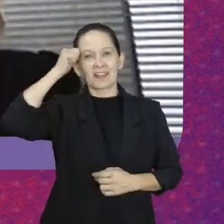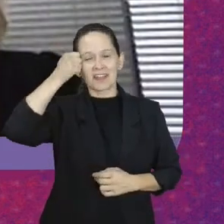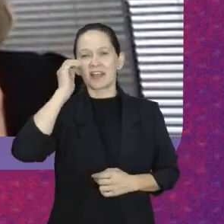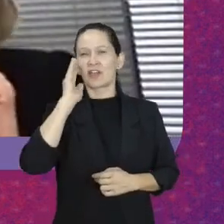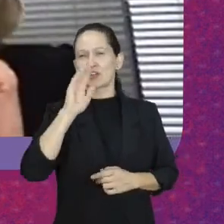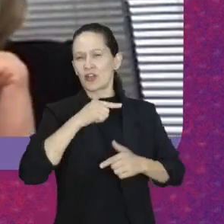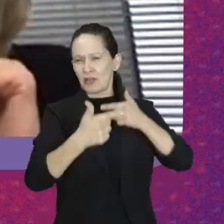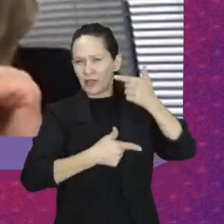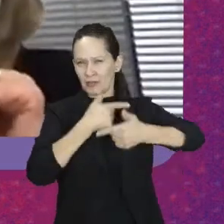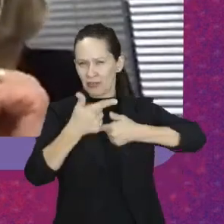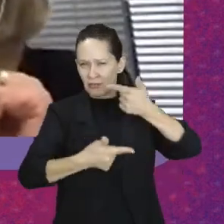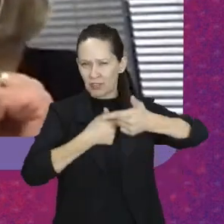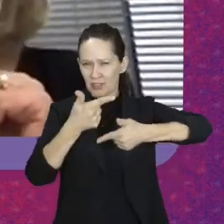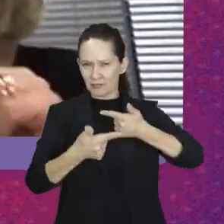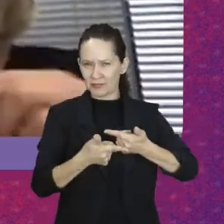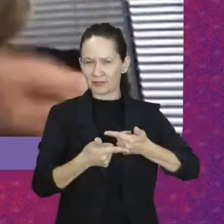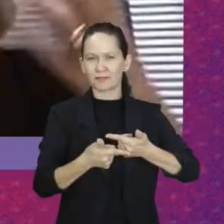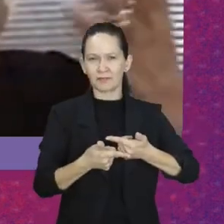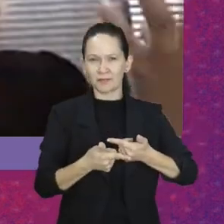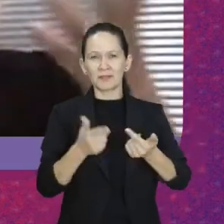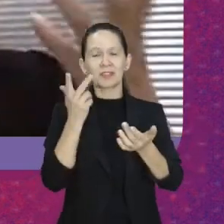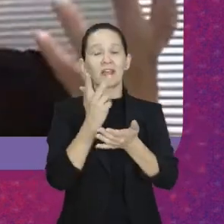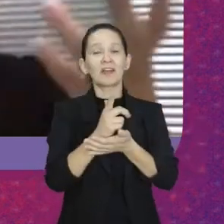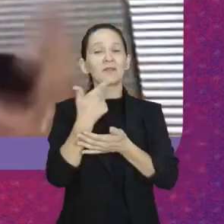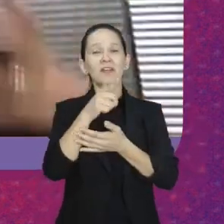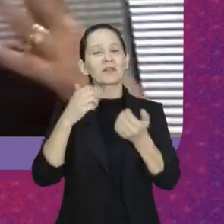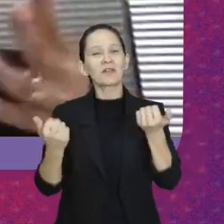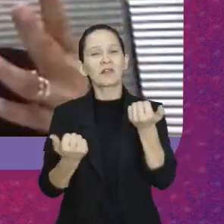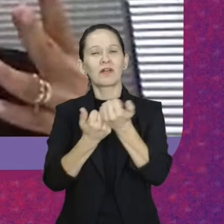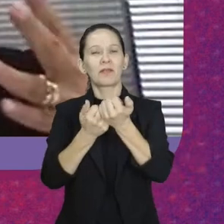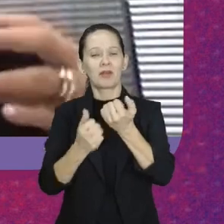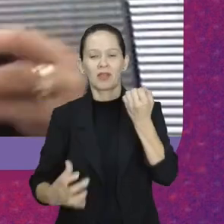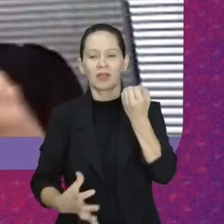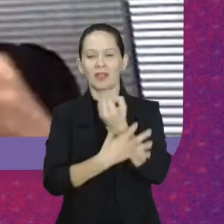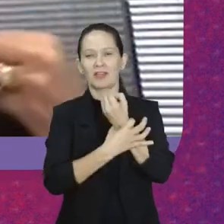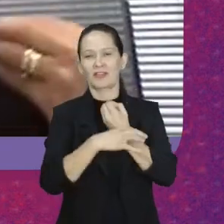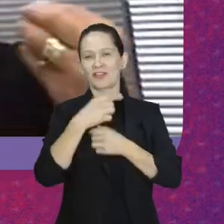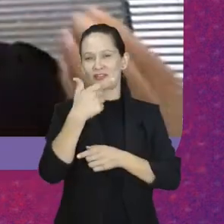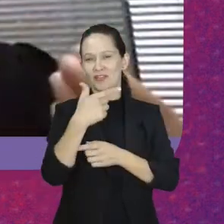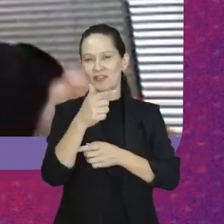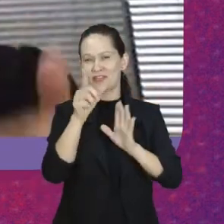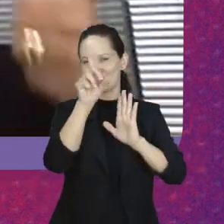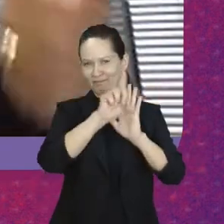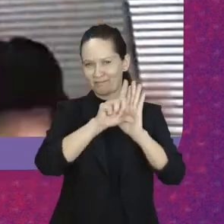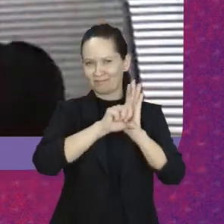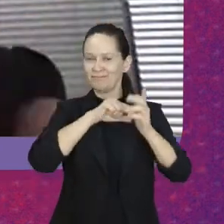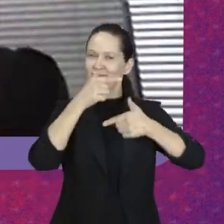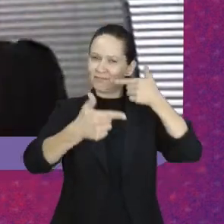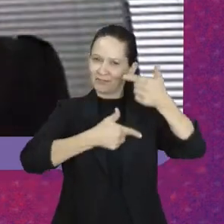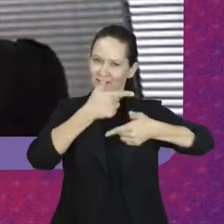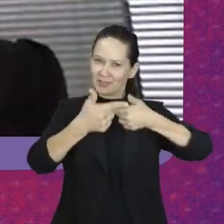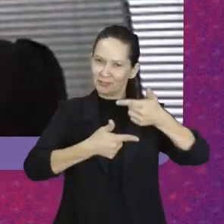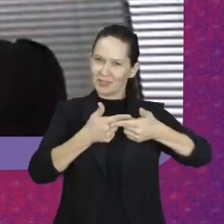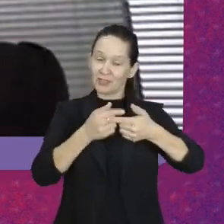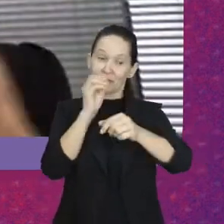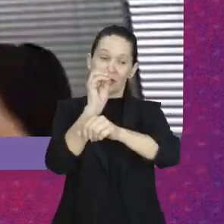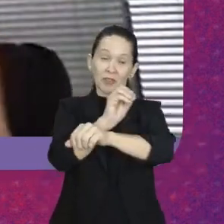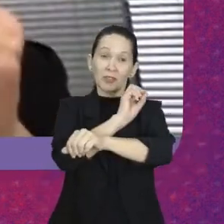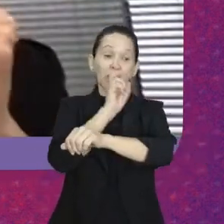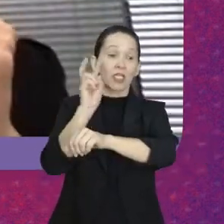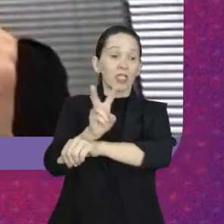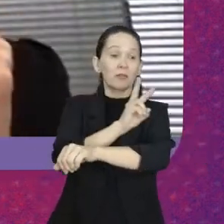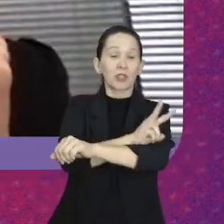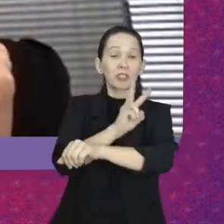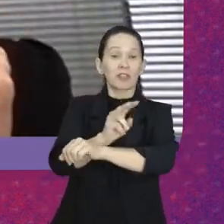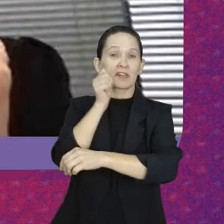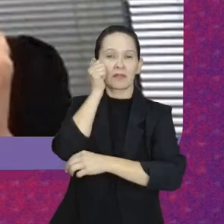um trabalho sem o aparato, né, a garantia da legislação trabalhista, porque são essas